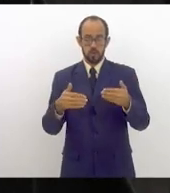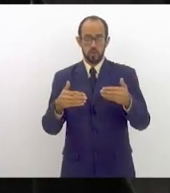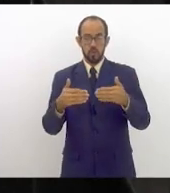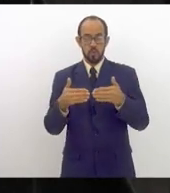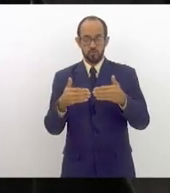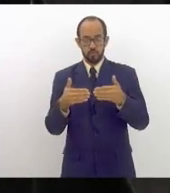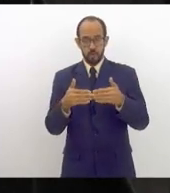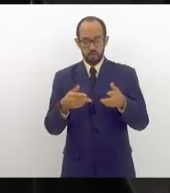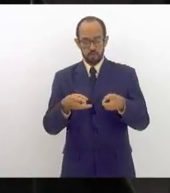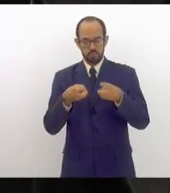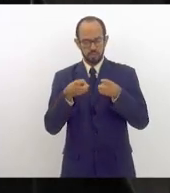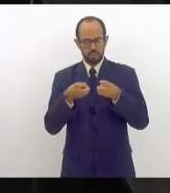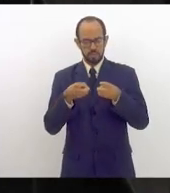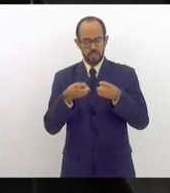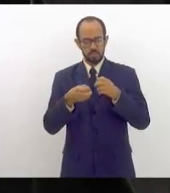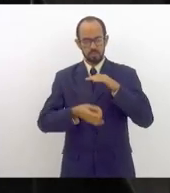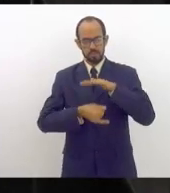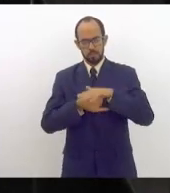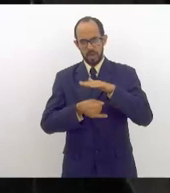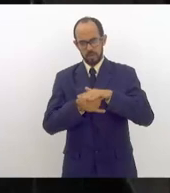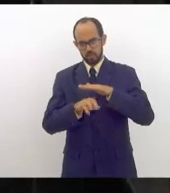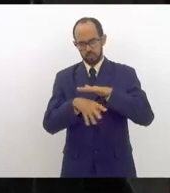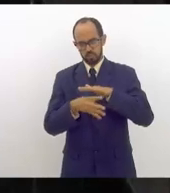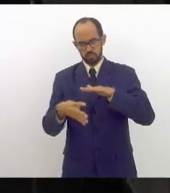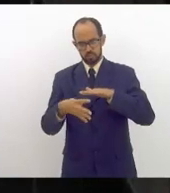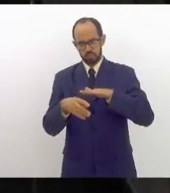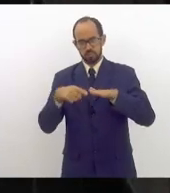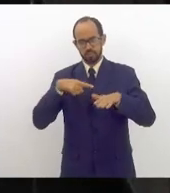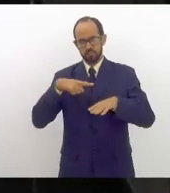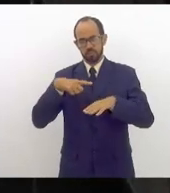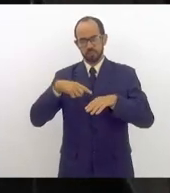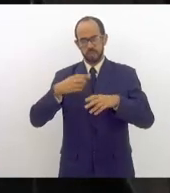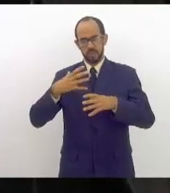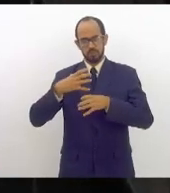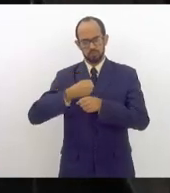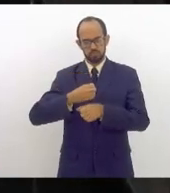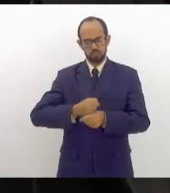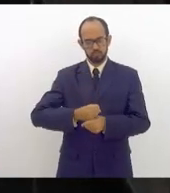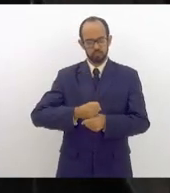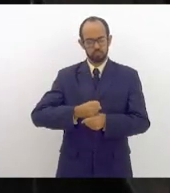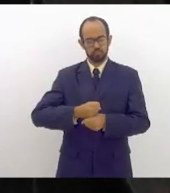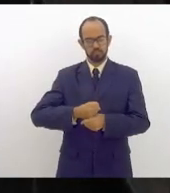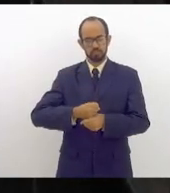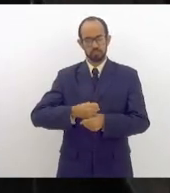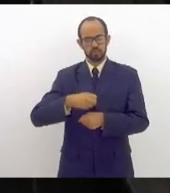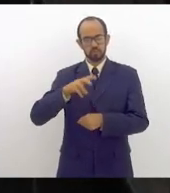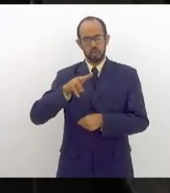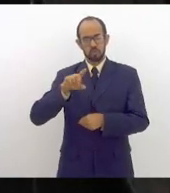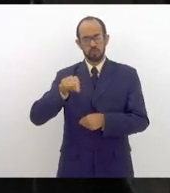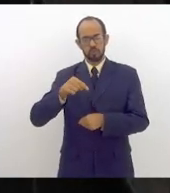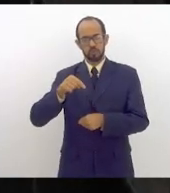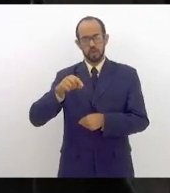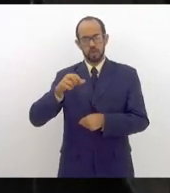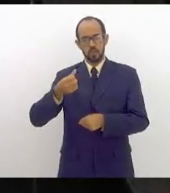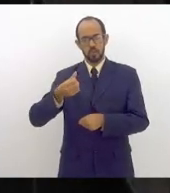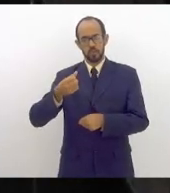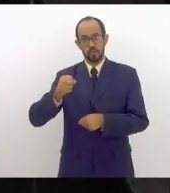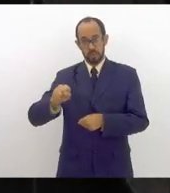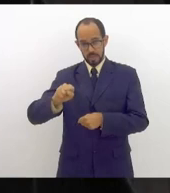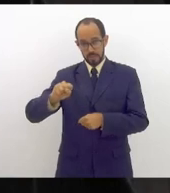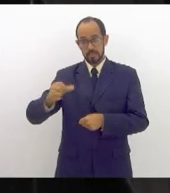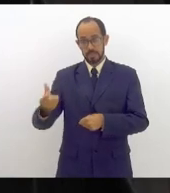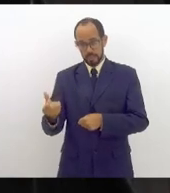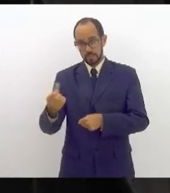conforme observa-se abaixo, estima-se uma perda de 2,86